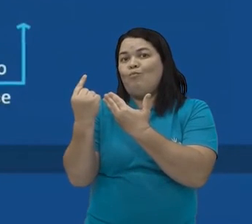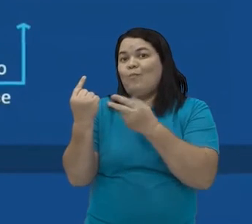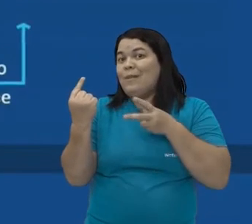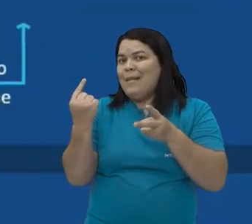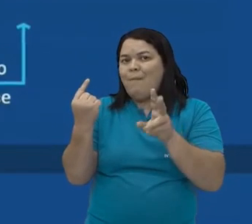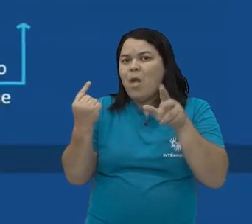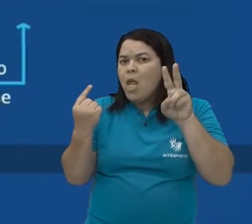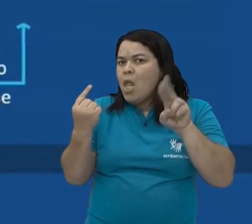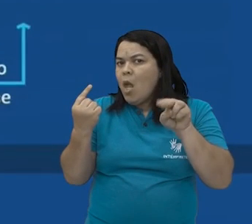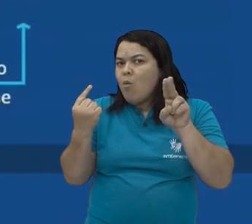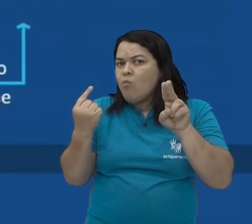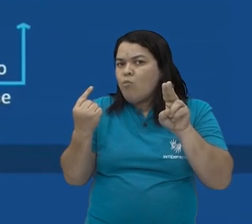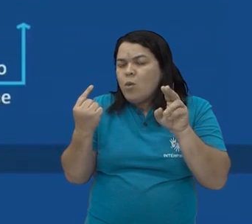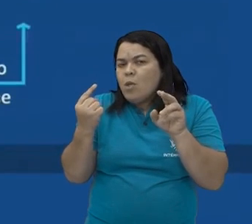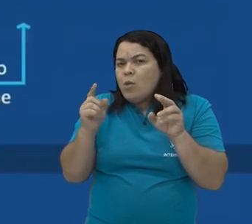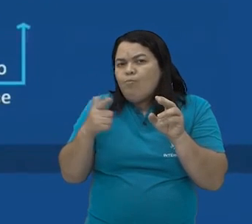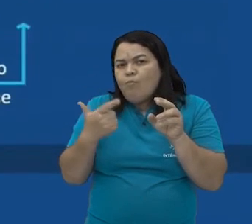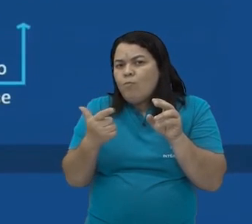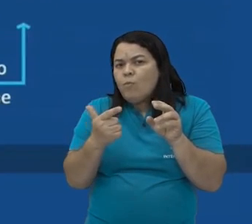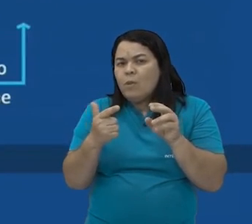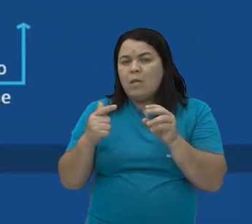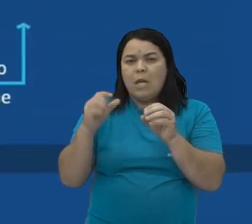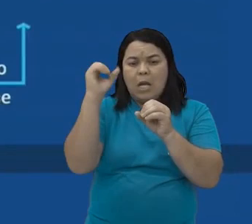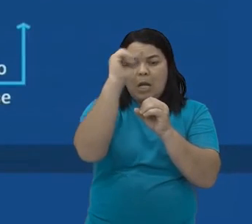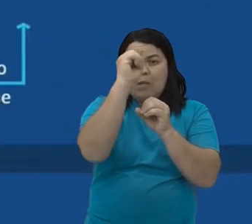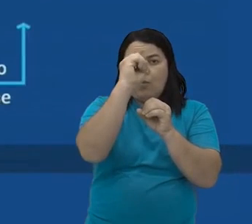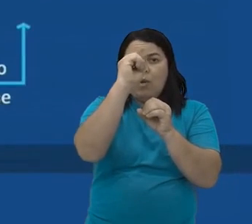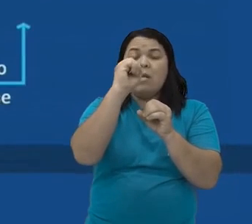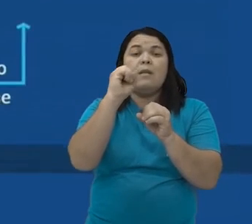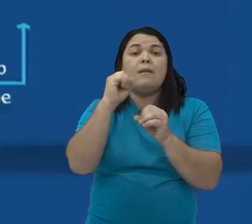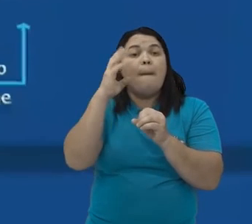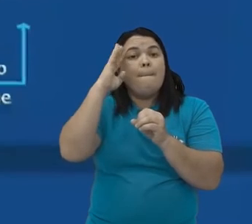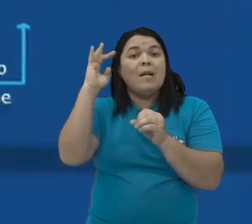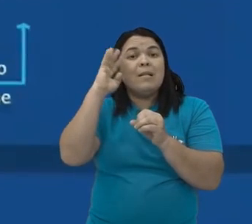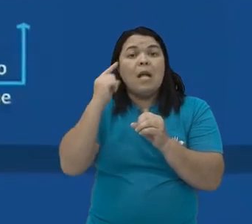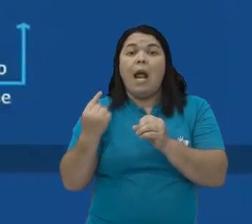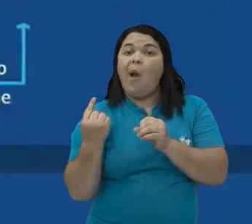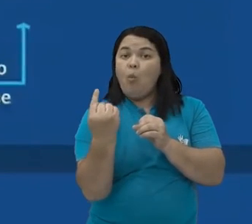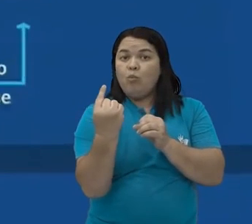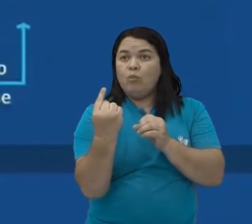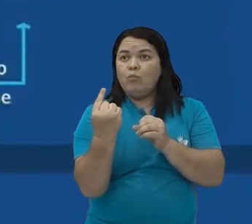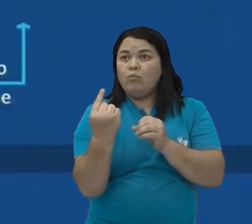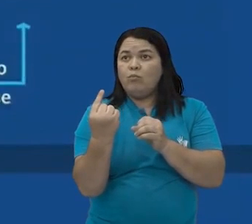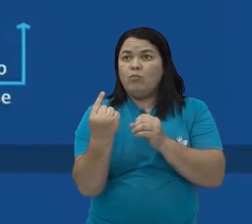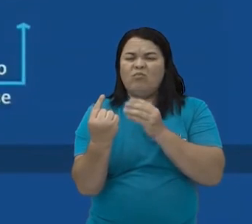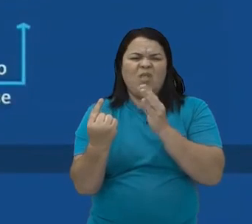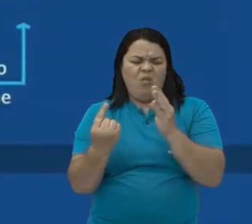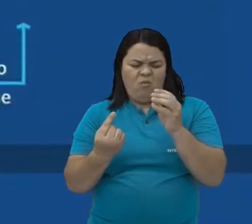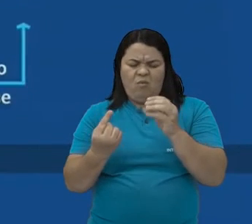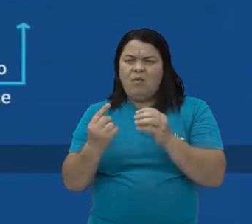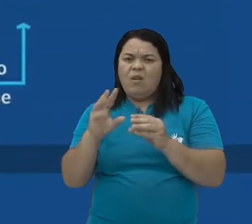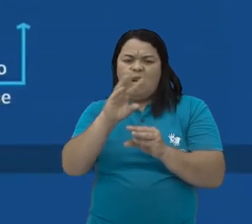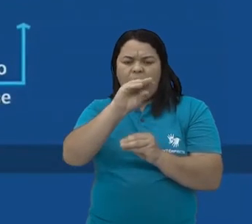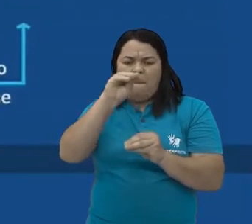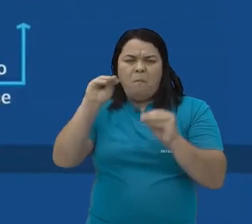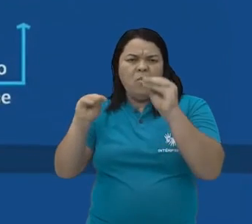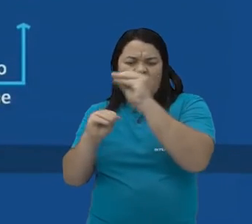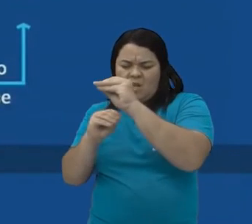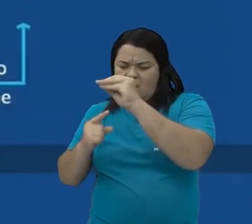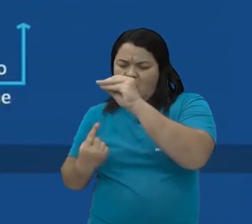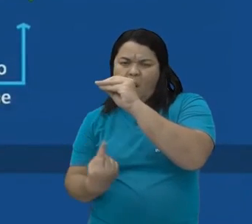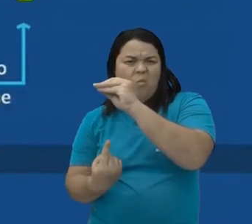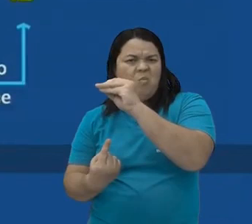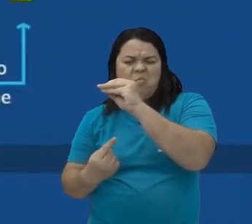1 aparece como denominador. O 1 sendo denominador, pessoal, vocês não têm obrigação de escrevê-lo, tá? Por